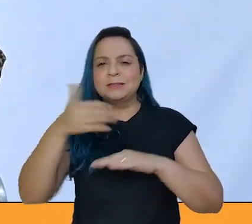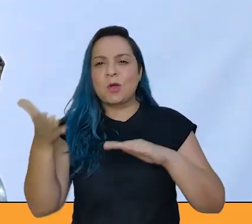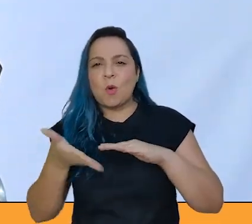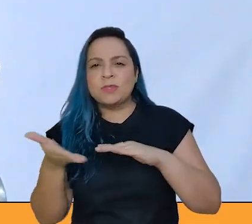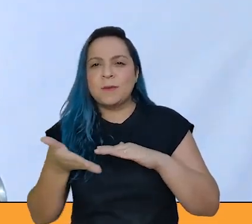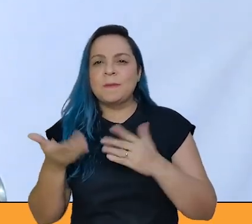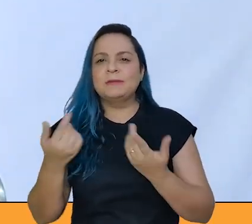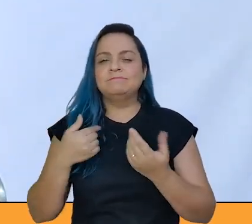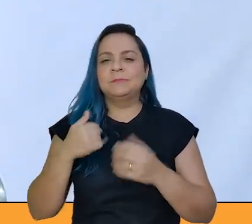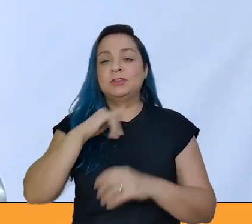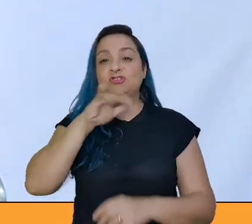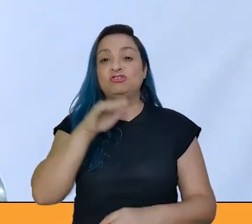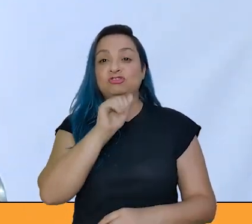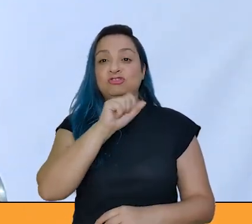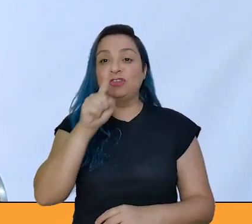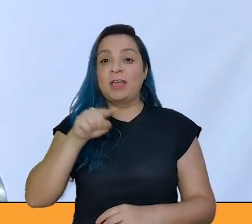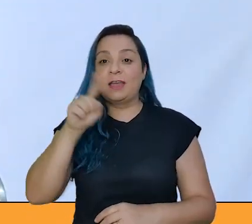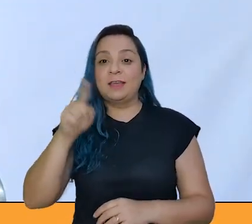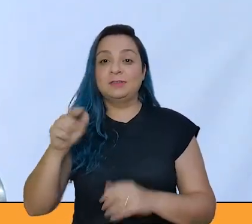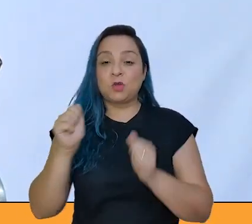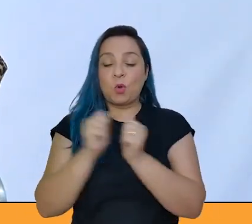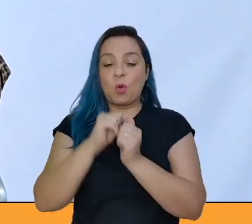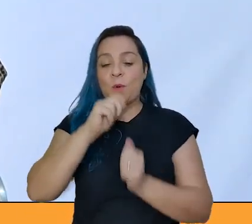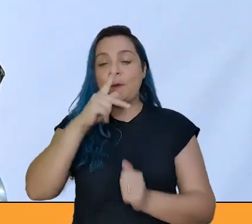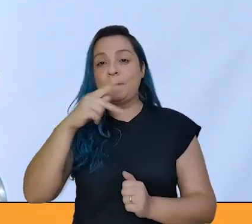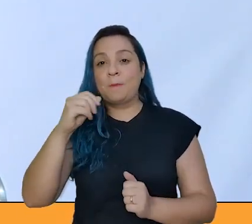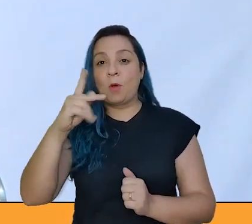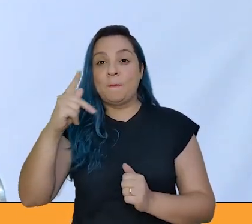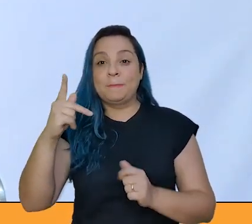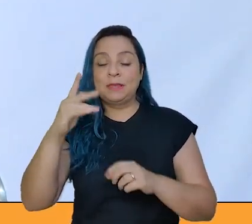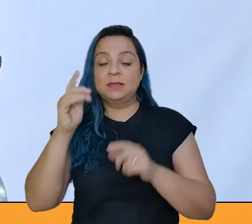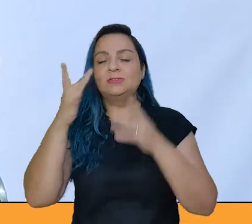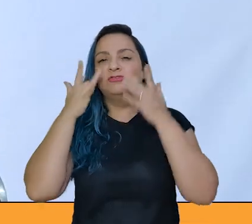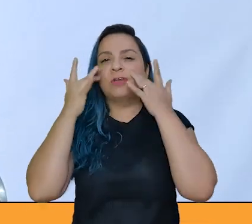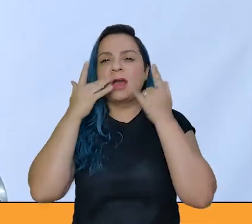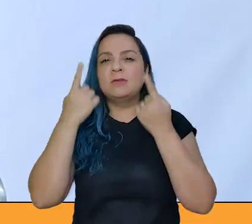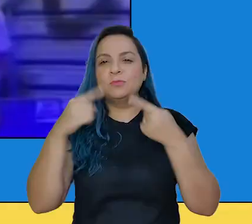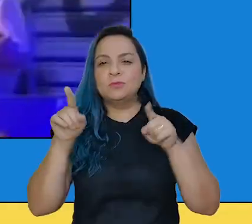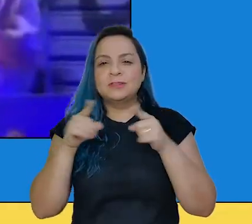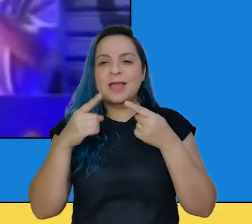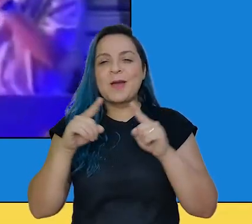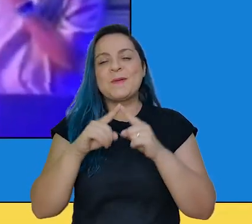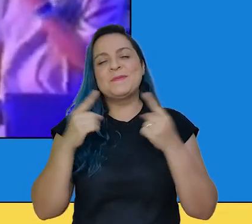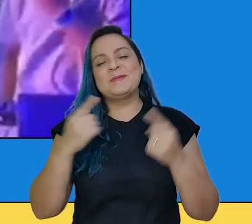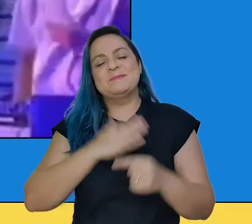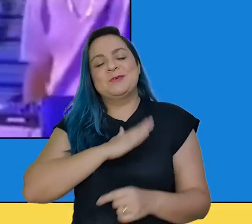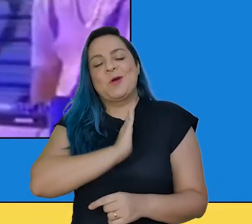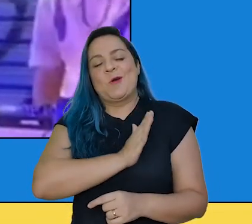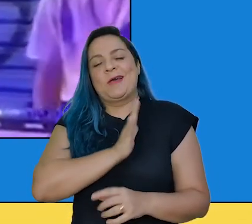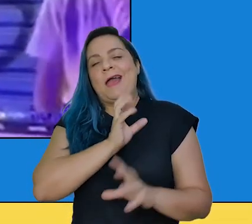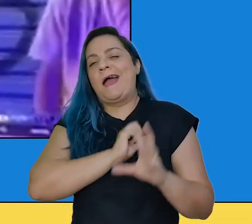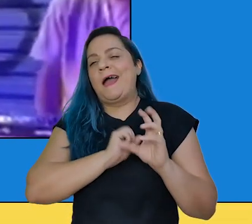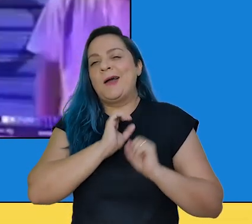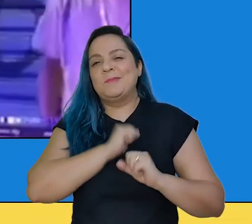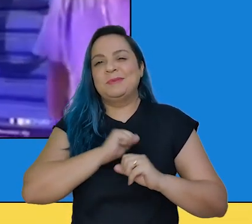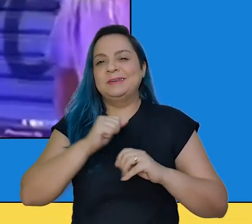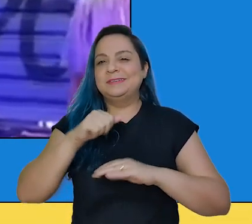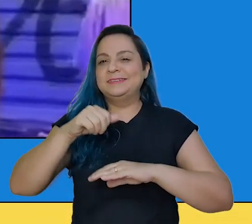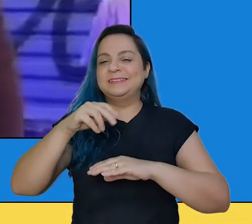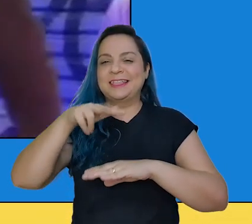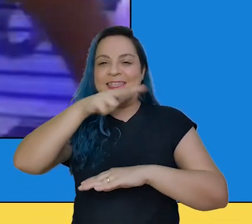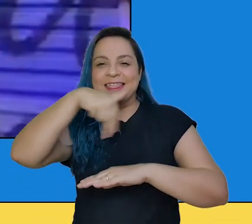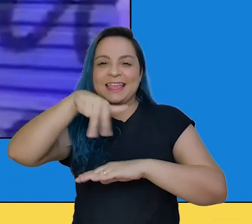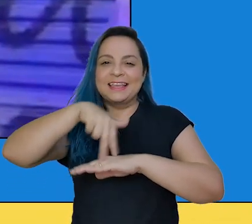do jazz com pop, do teatro musical, mas meu coraçãozinho assim é das urbanas, é da dança